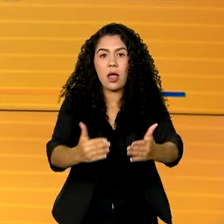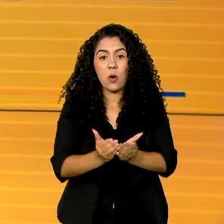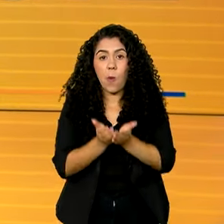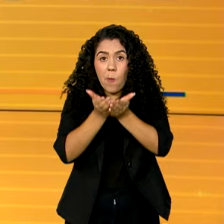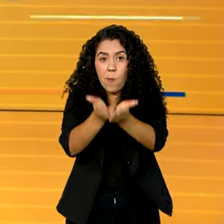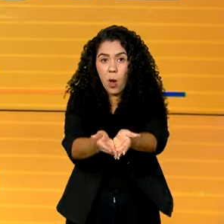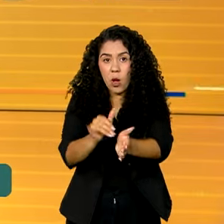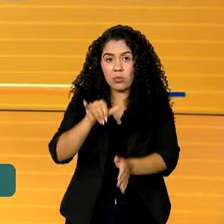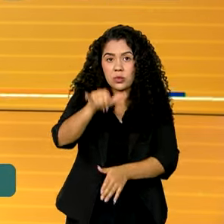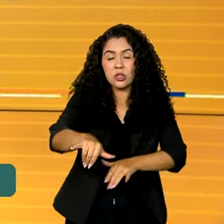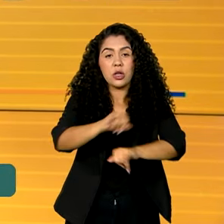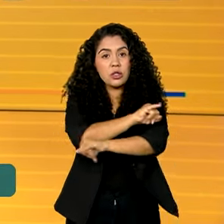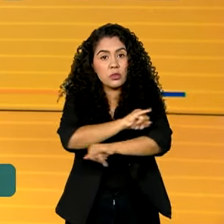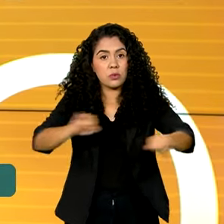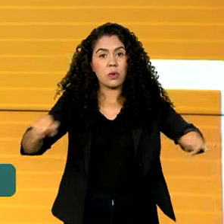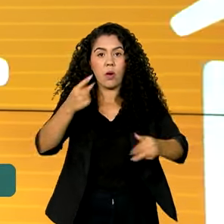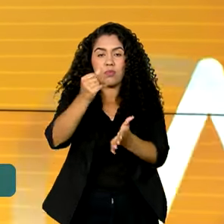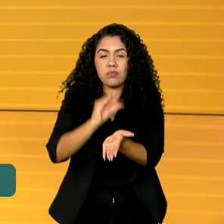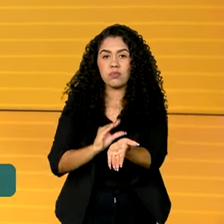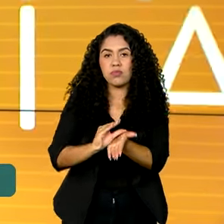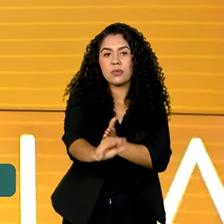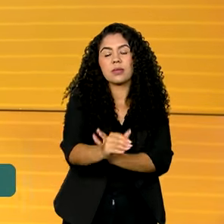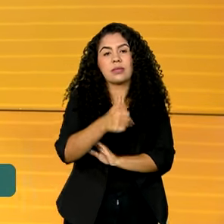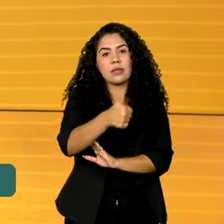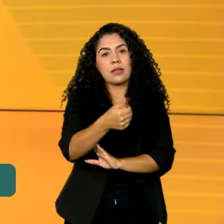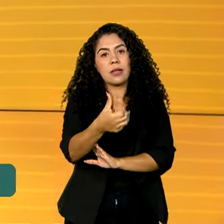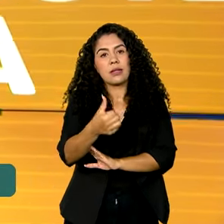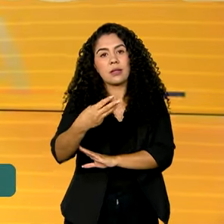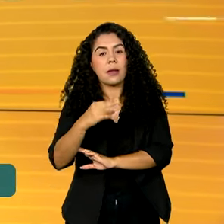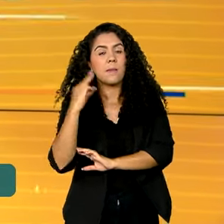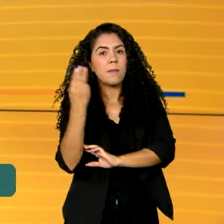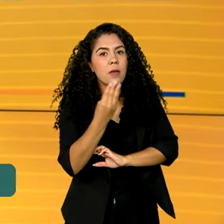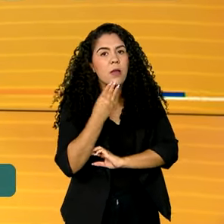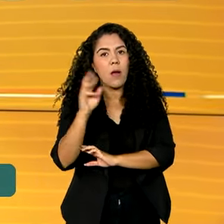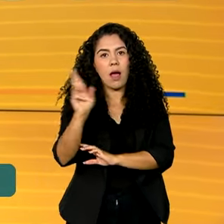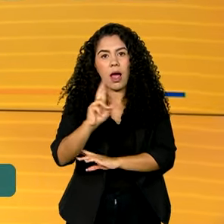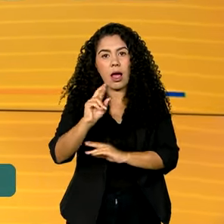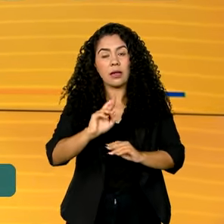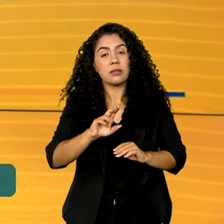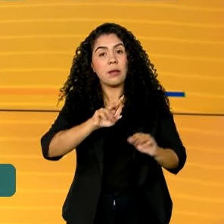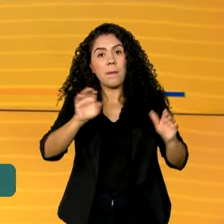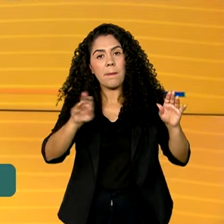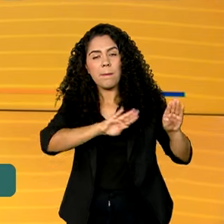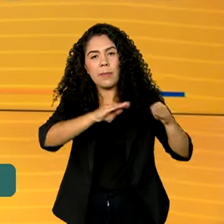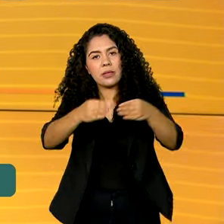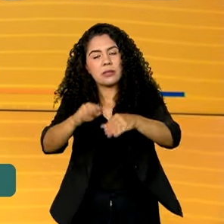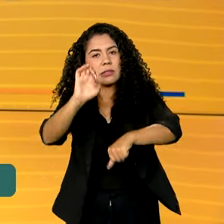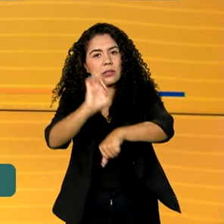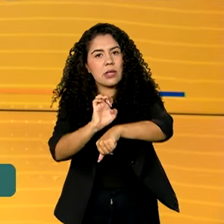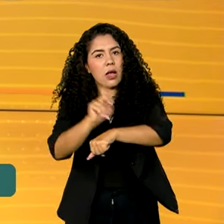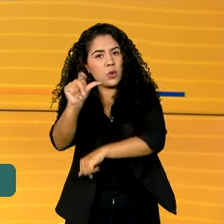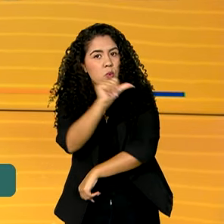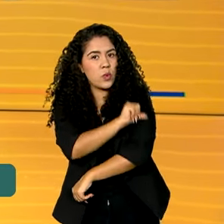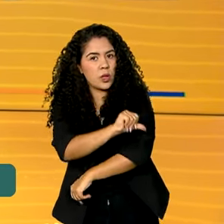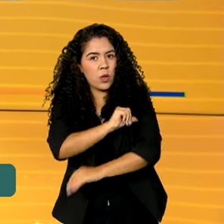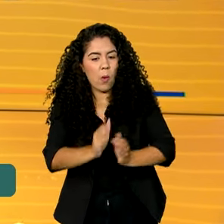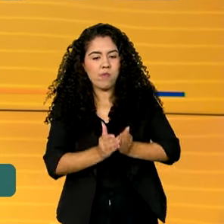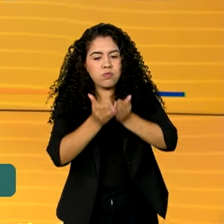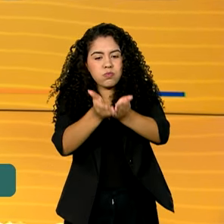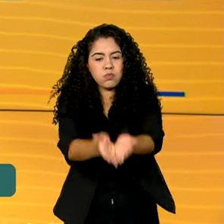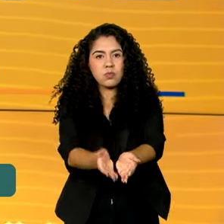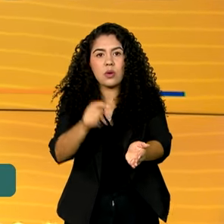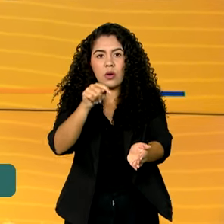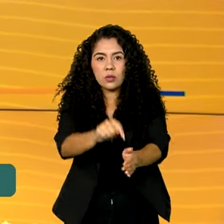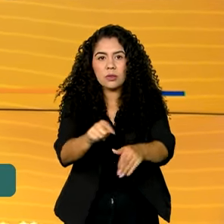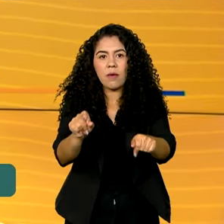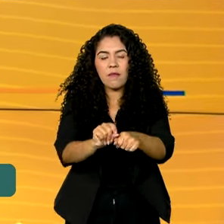anunciou 163 milhões de reais para o Porto do Rio de Janeiro. O dinheiro será para adequação de um novo padrão de